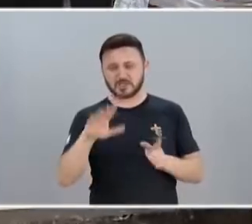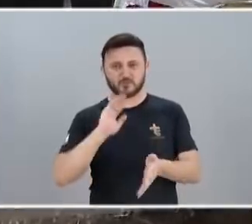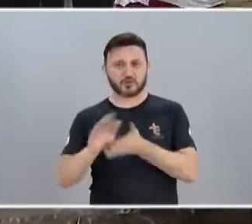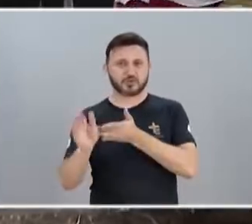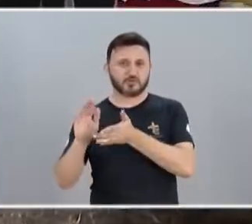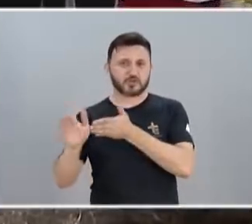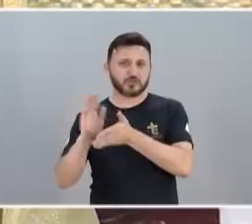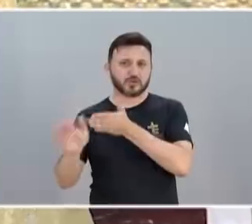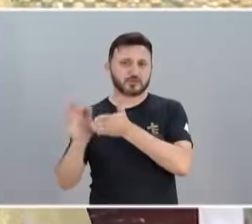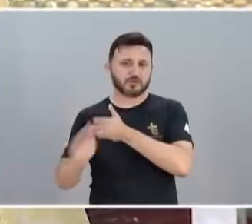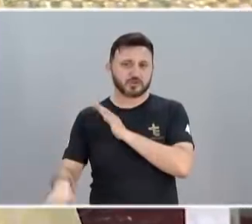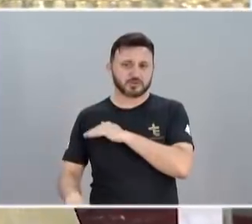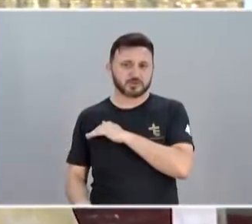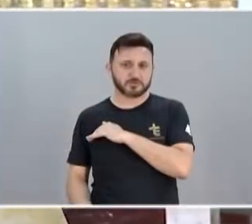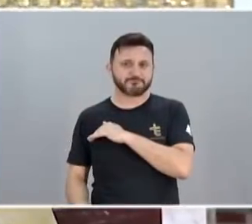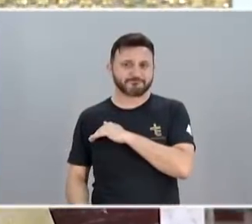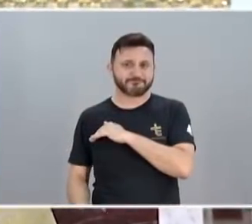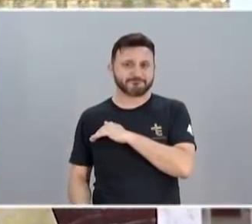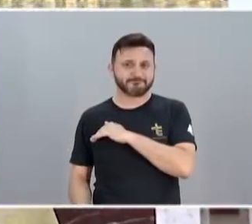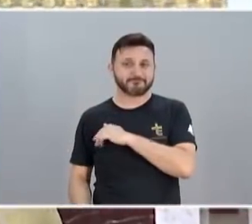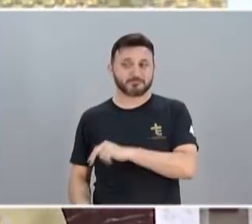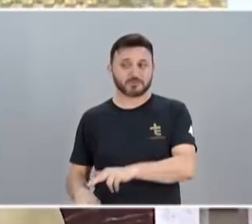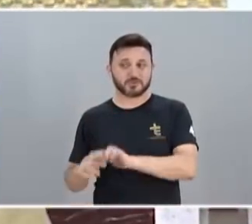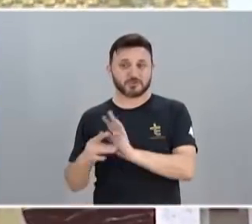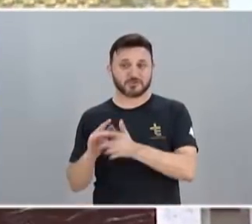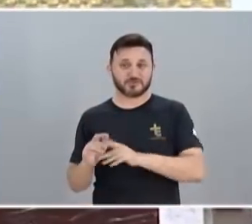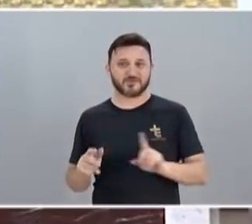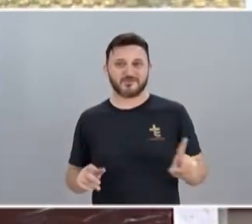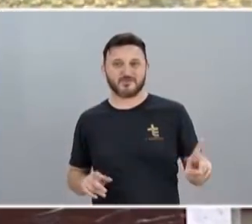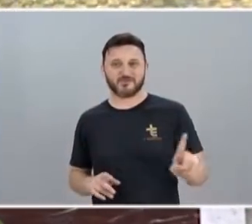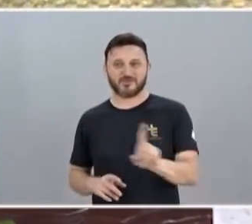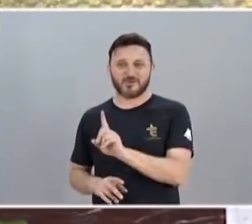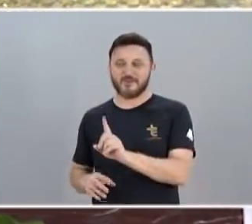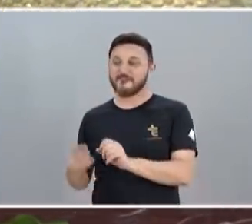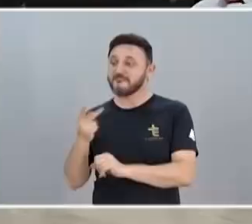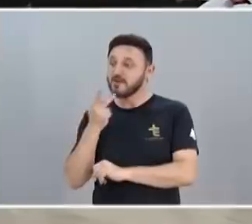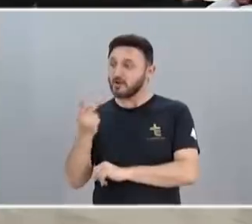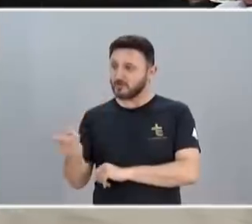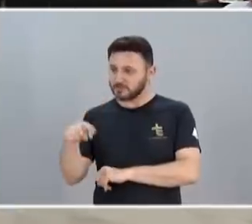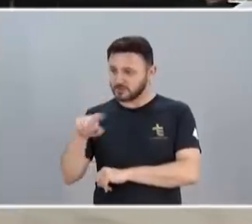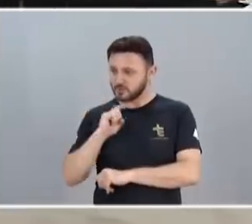tá? Disse Jesus. Se estão na dúvida, pode tocar.